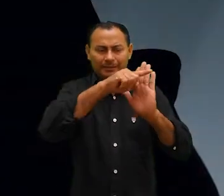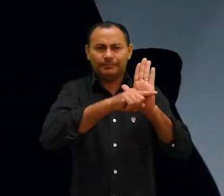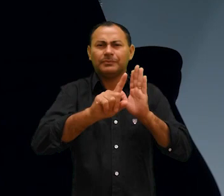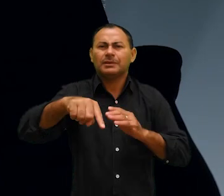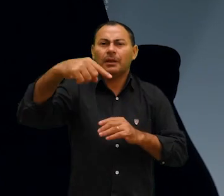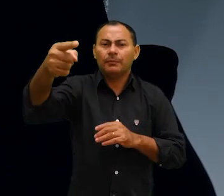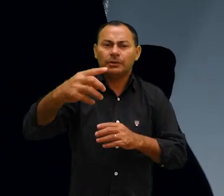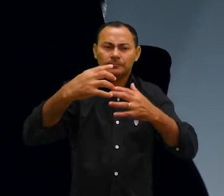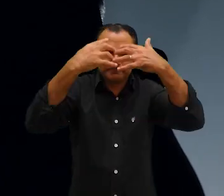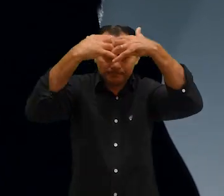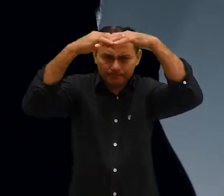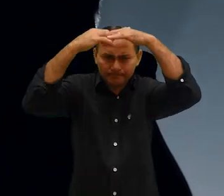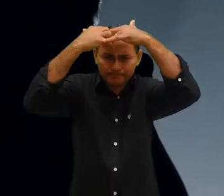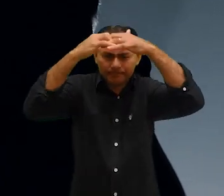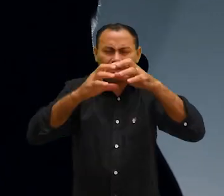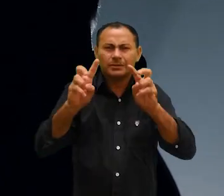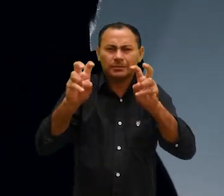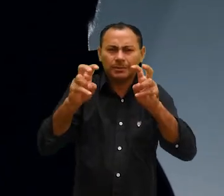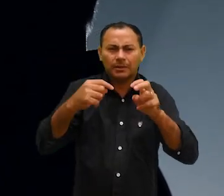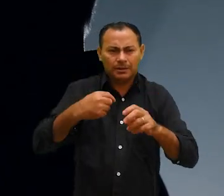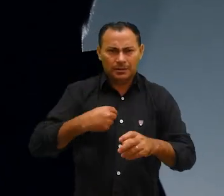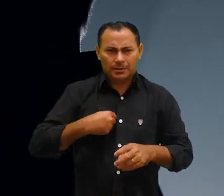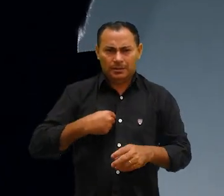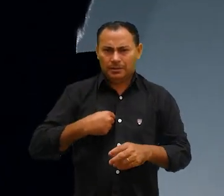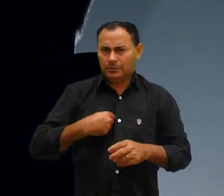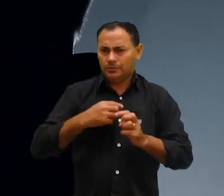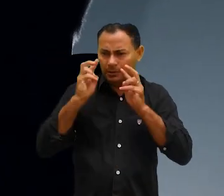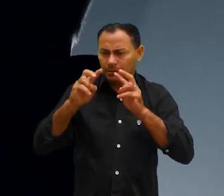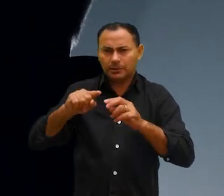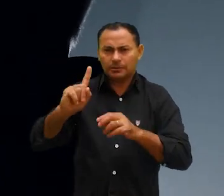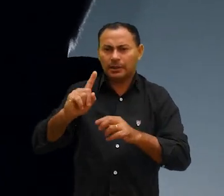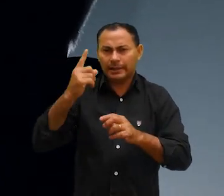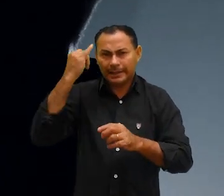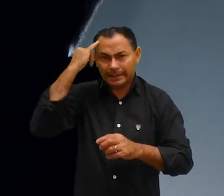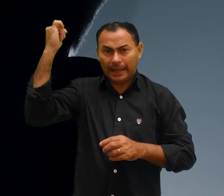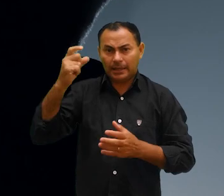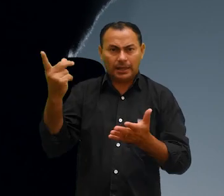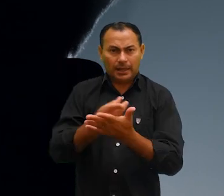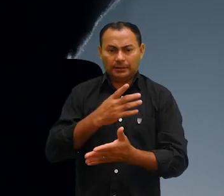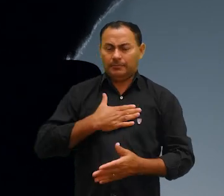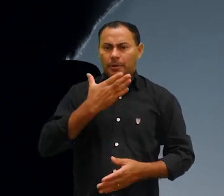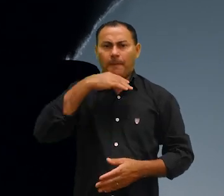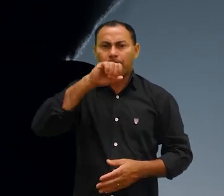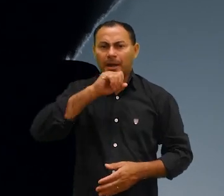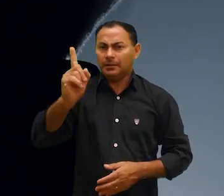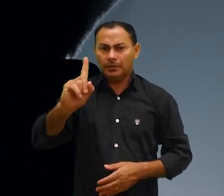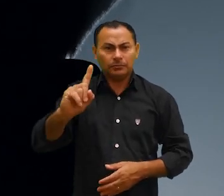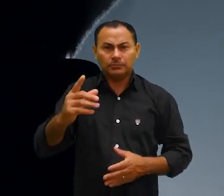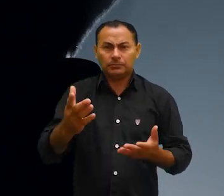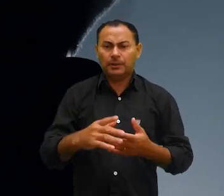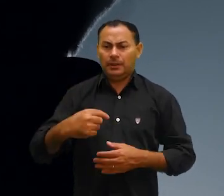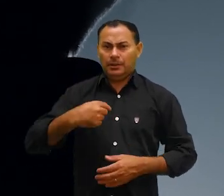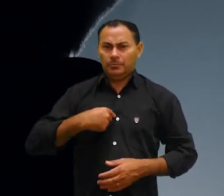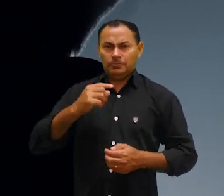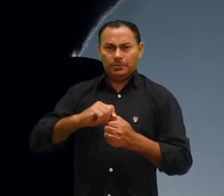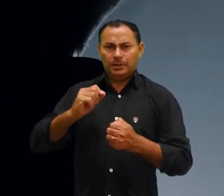Mais tarde, depois de refletir sobre o assunto, vi que eu não dei aquela ideia errada sobre meu pai. O